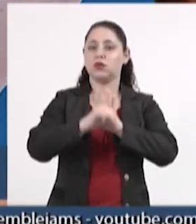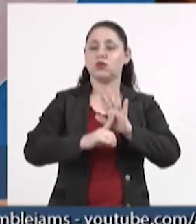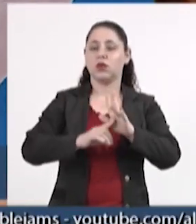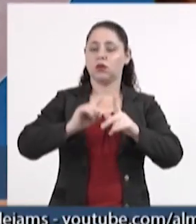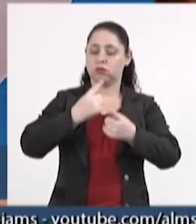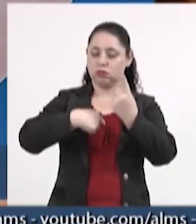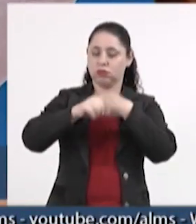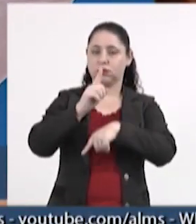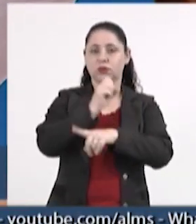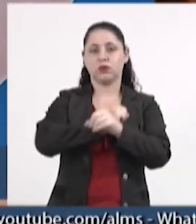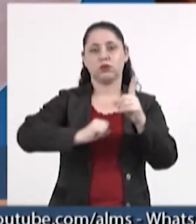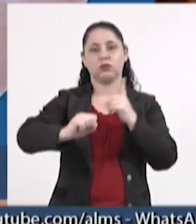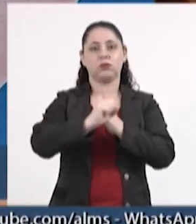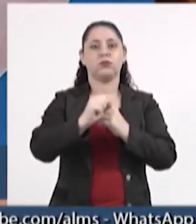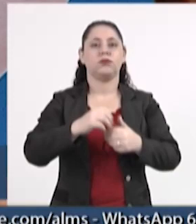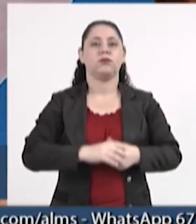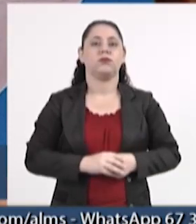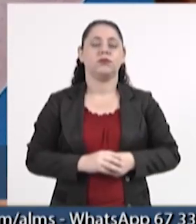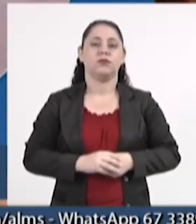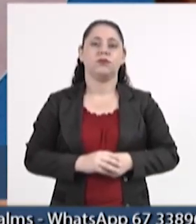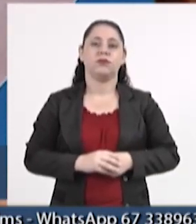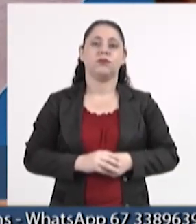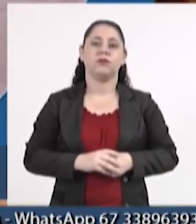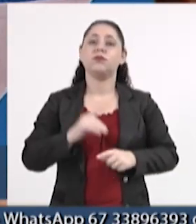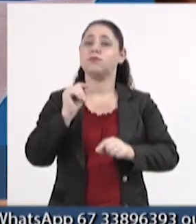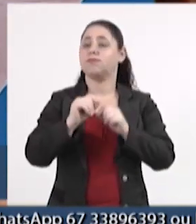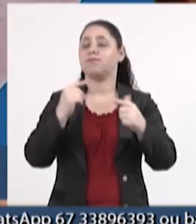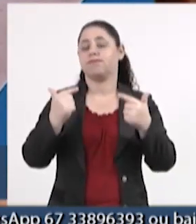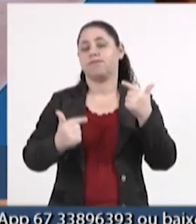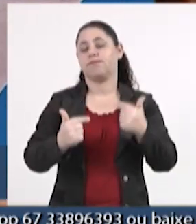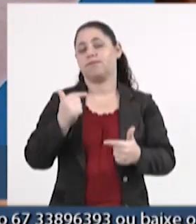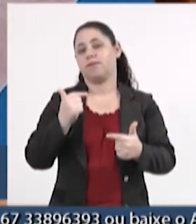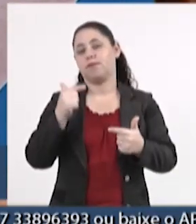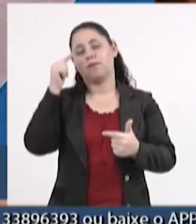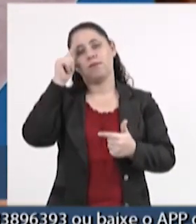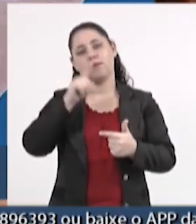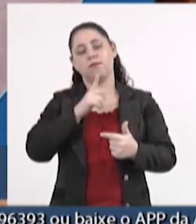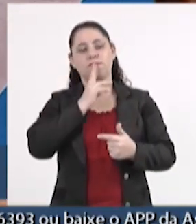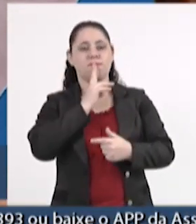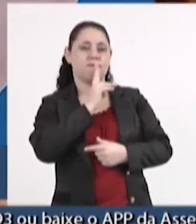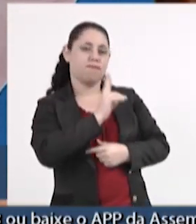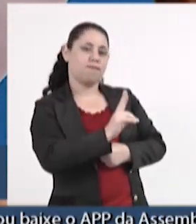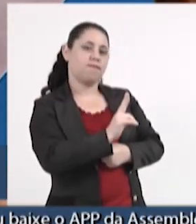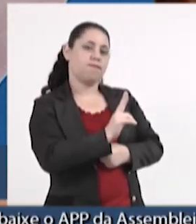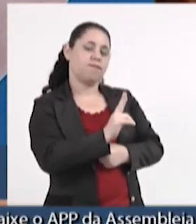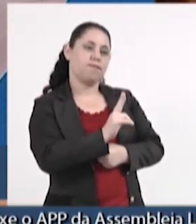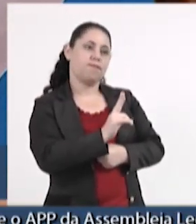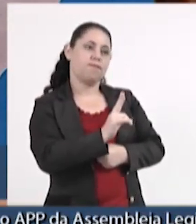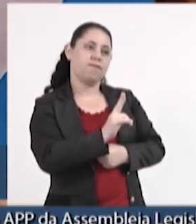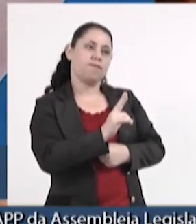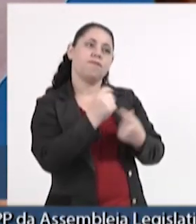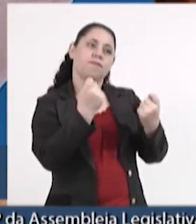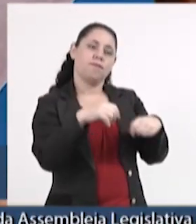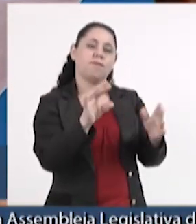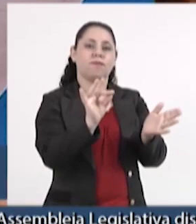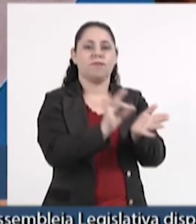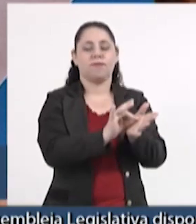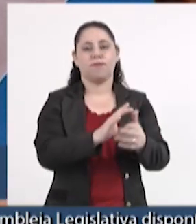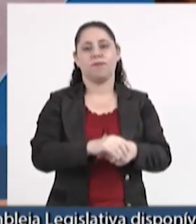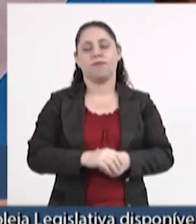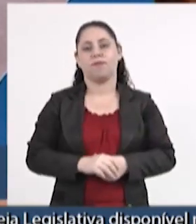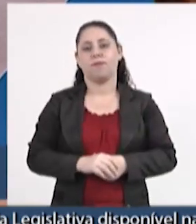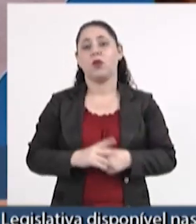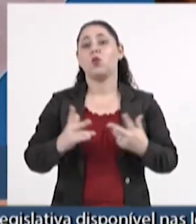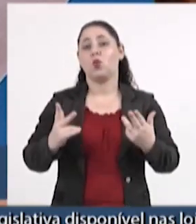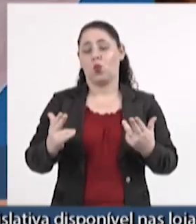de transformação social, que para que as políticas consigam responder às nossas reais necessidades.